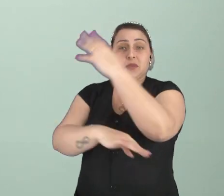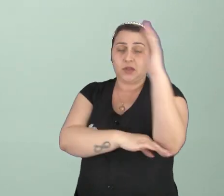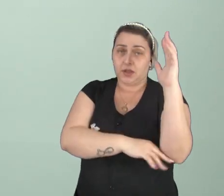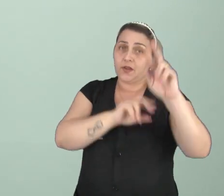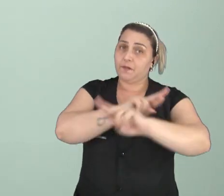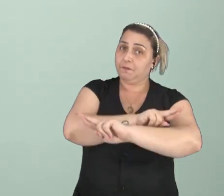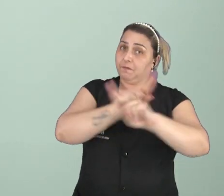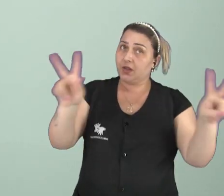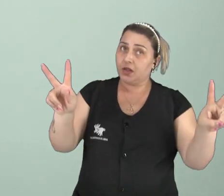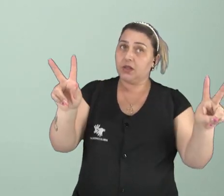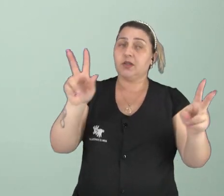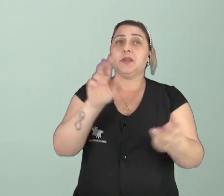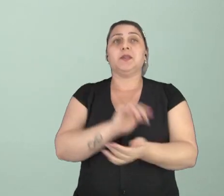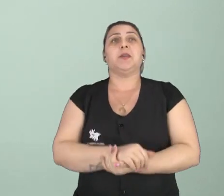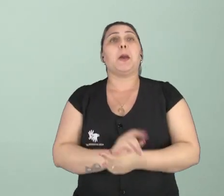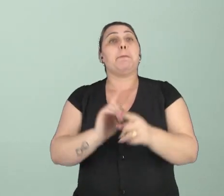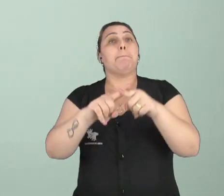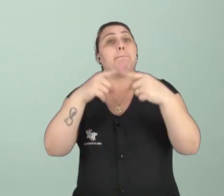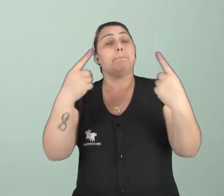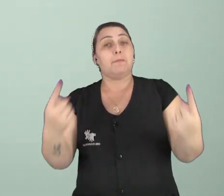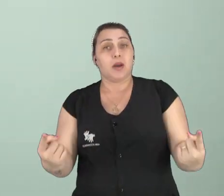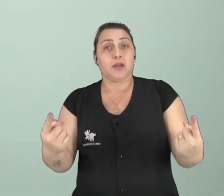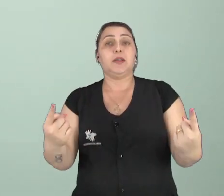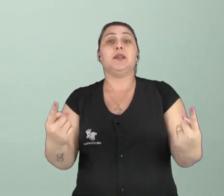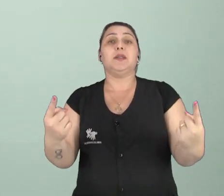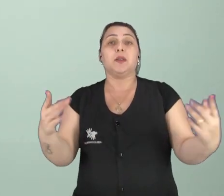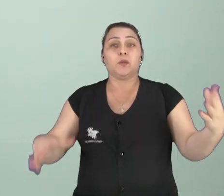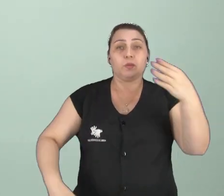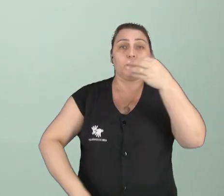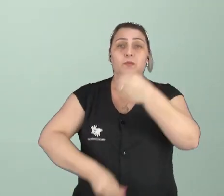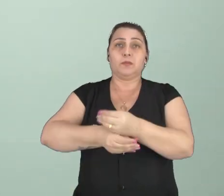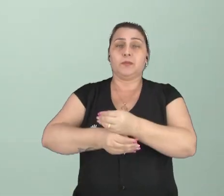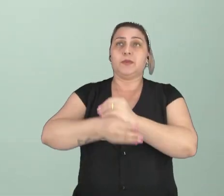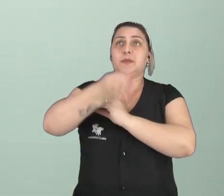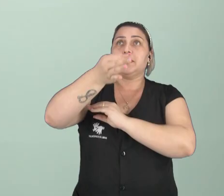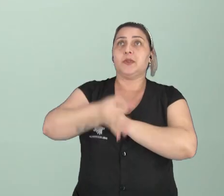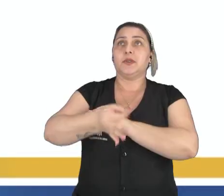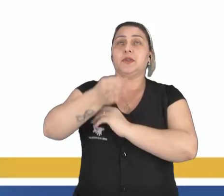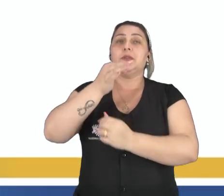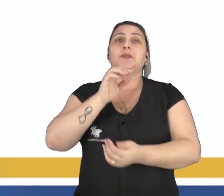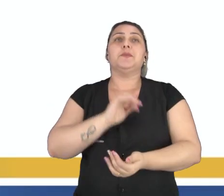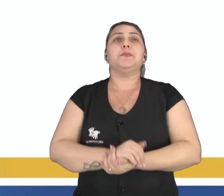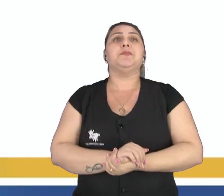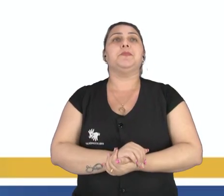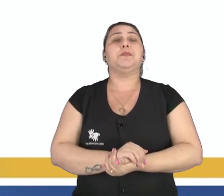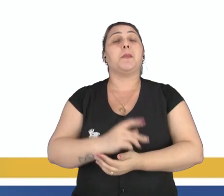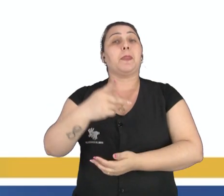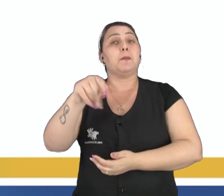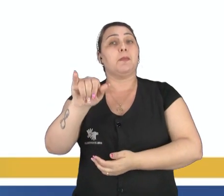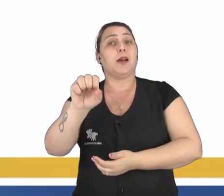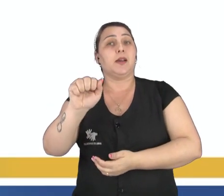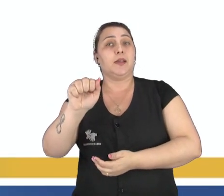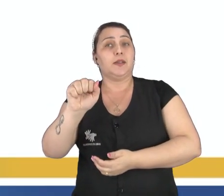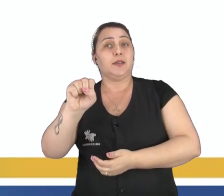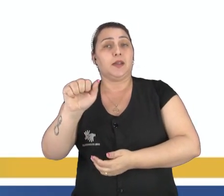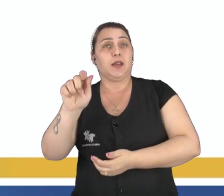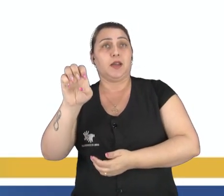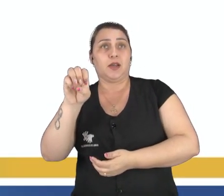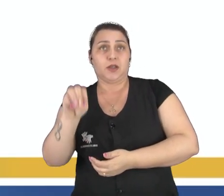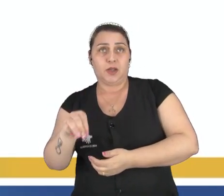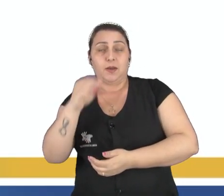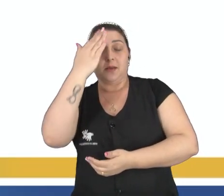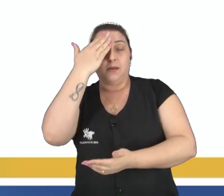coisas diferentes, mas que se complementam, certo? Vamos observar. Muitas pessoas acreditam